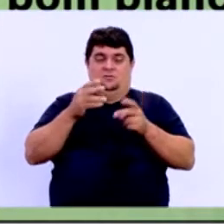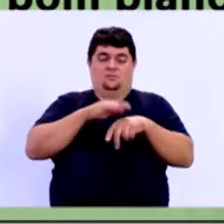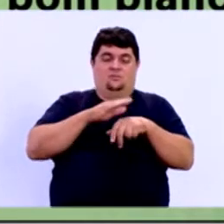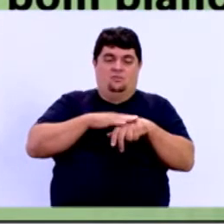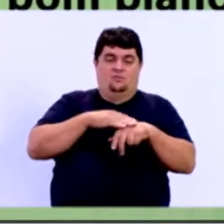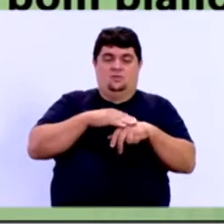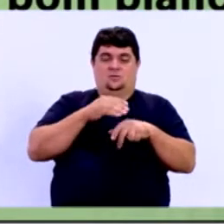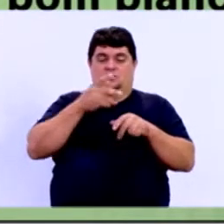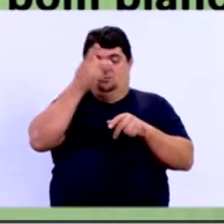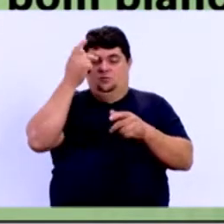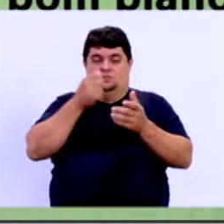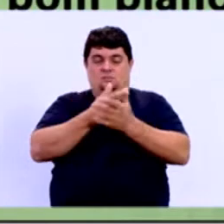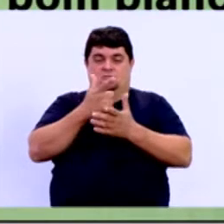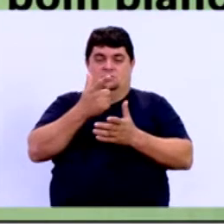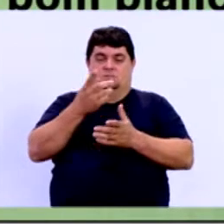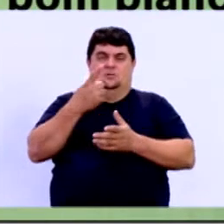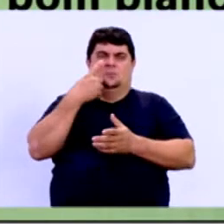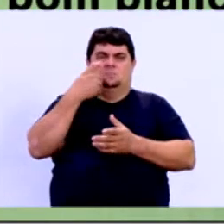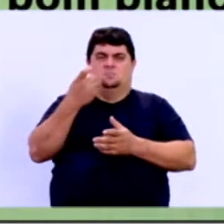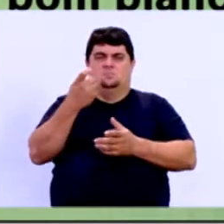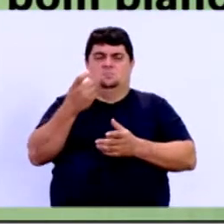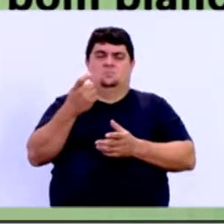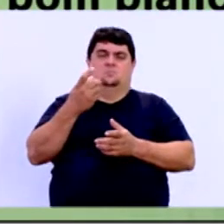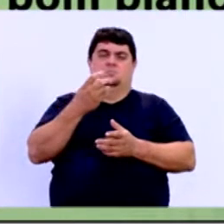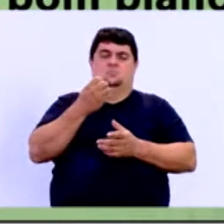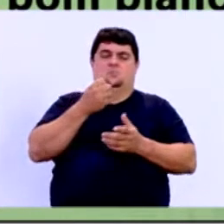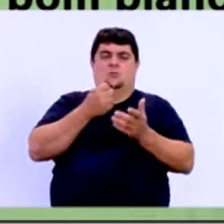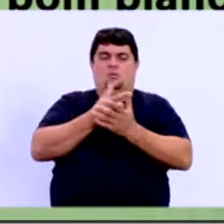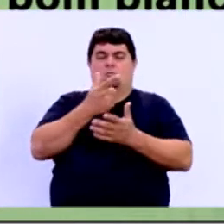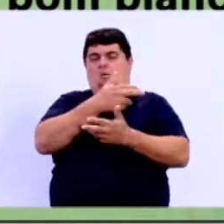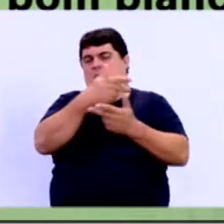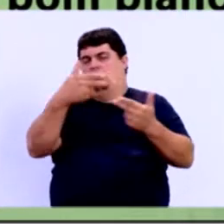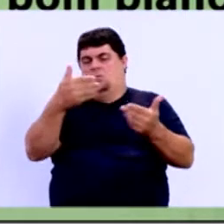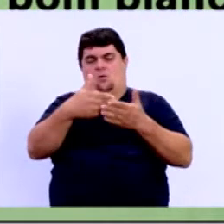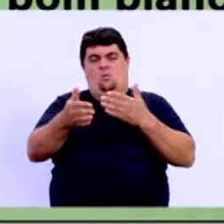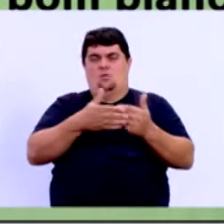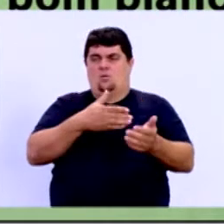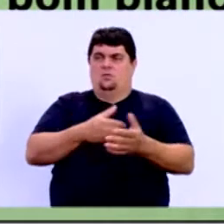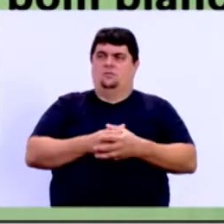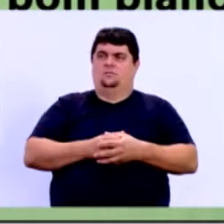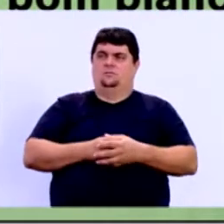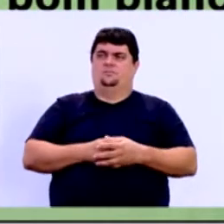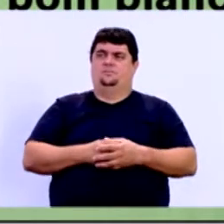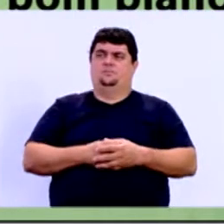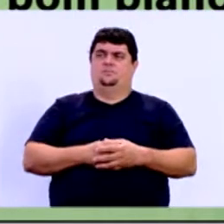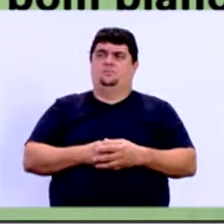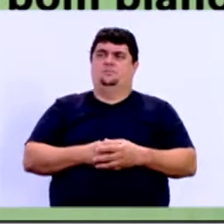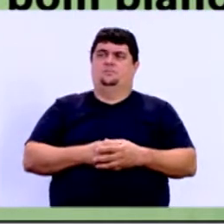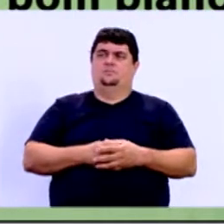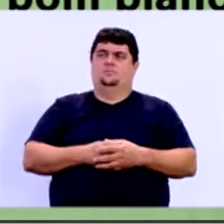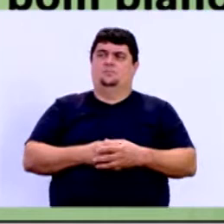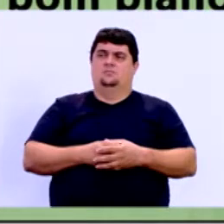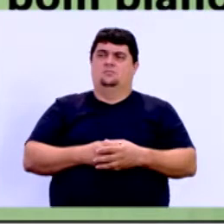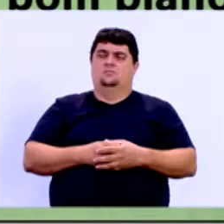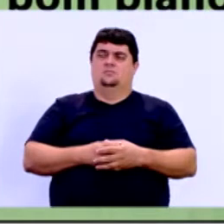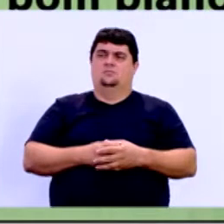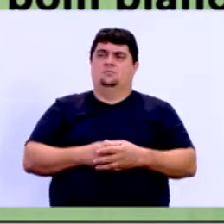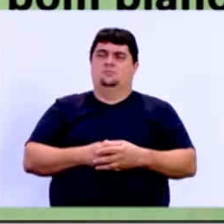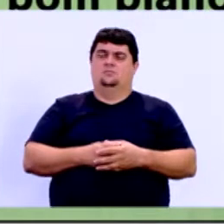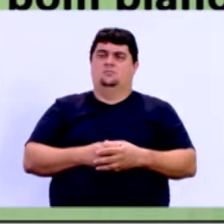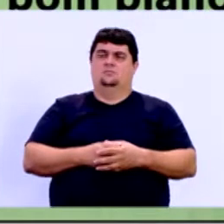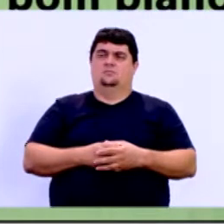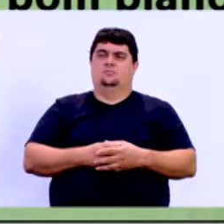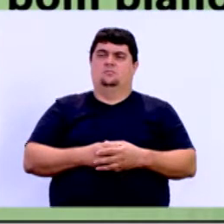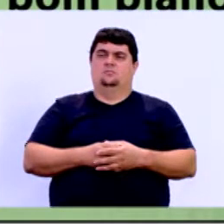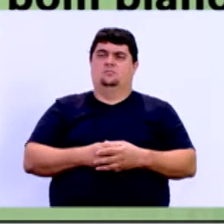tem interesse em uma maior satisfação, né? Então, alguém vende, alguém